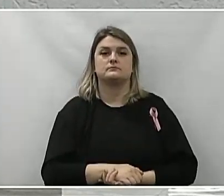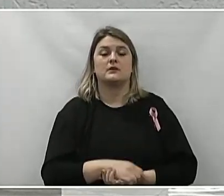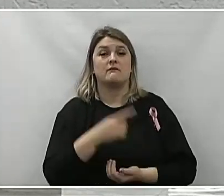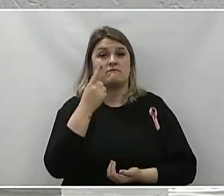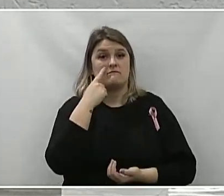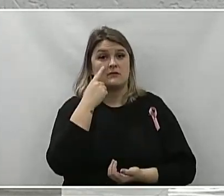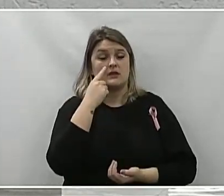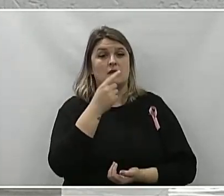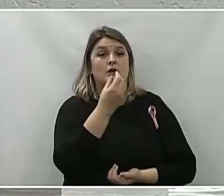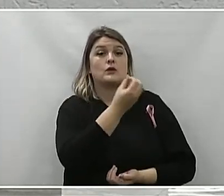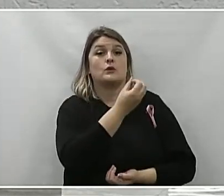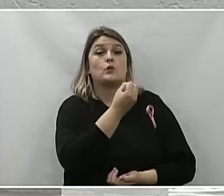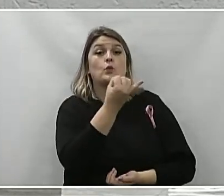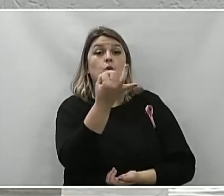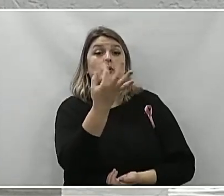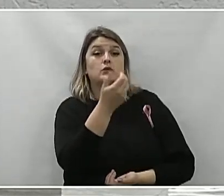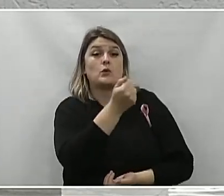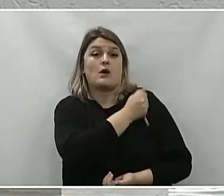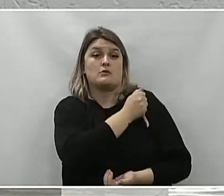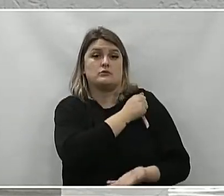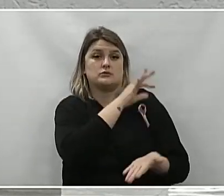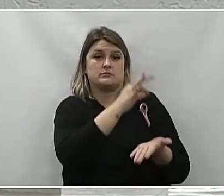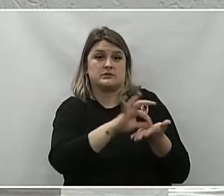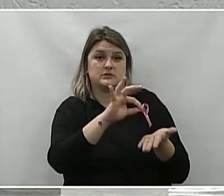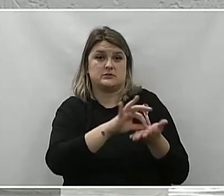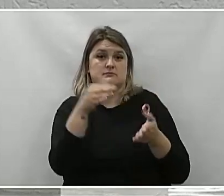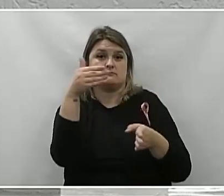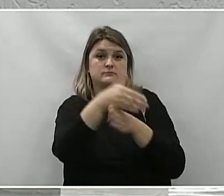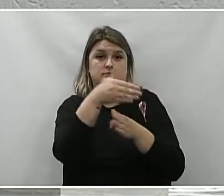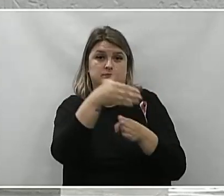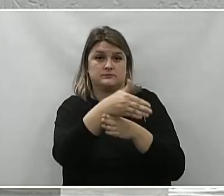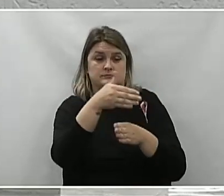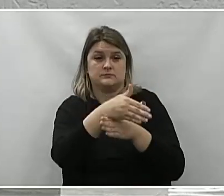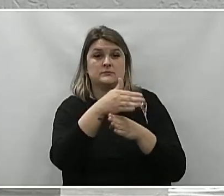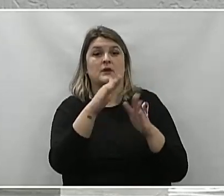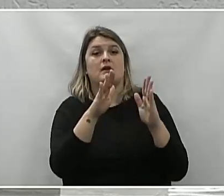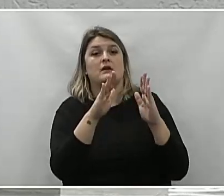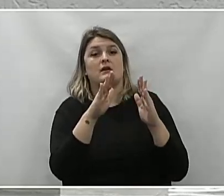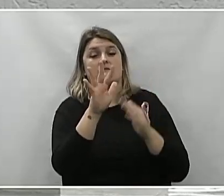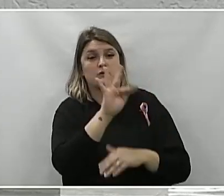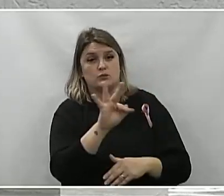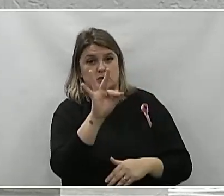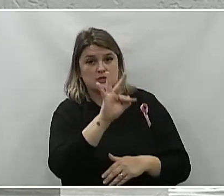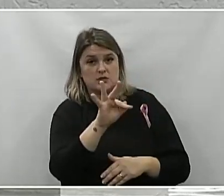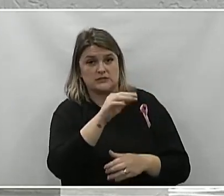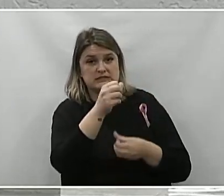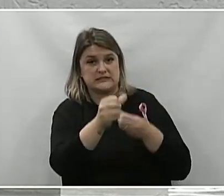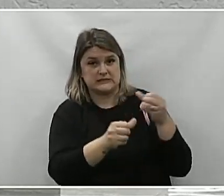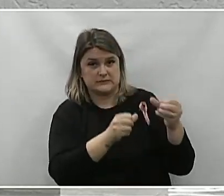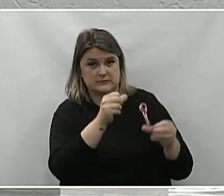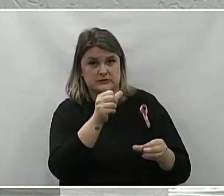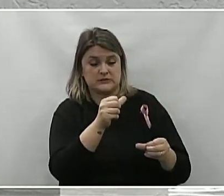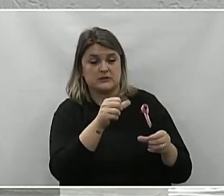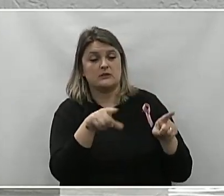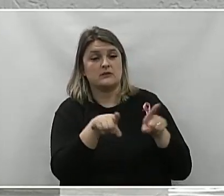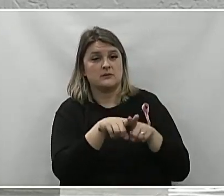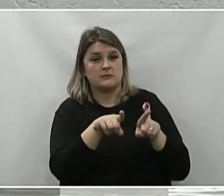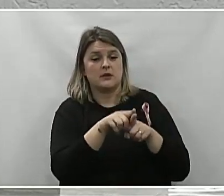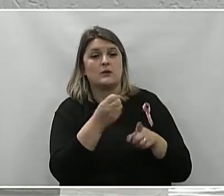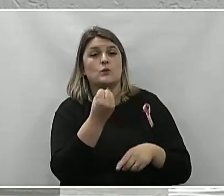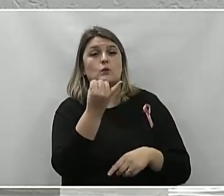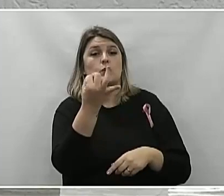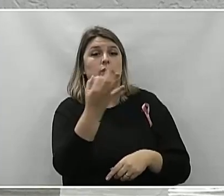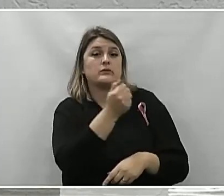Considerando o número de alunos matriculados e frequentando regularmente no semestre bem como